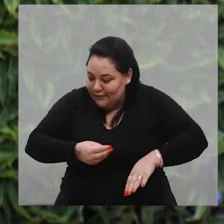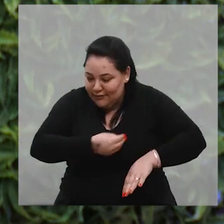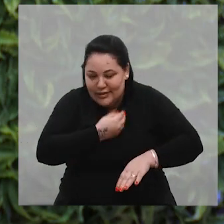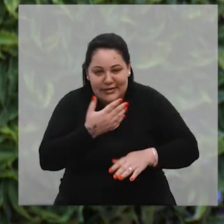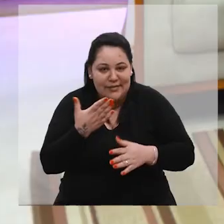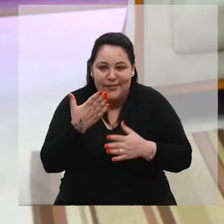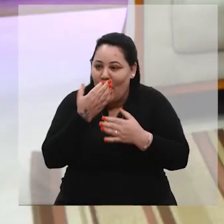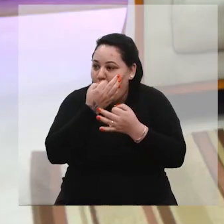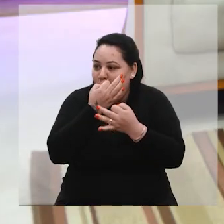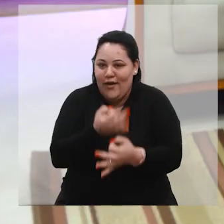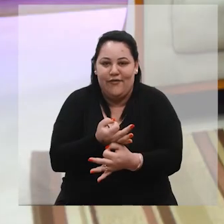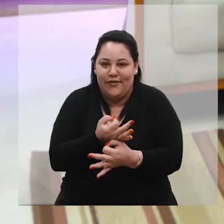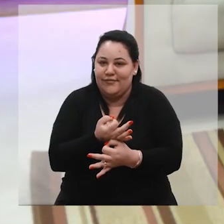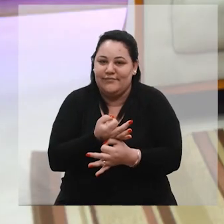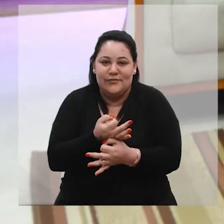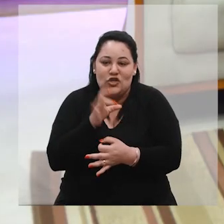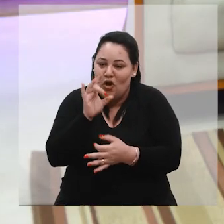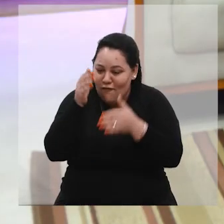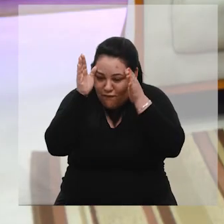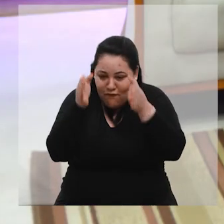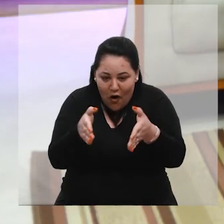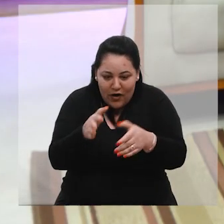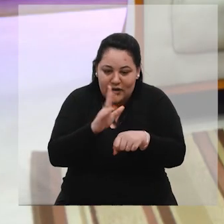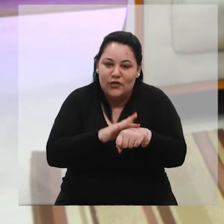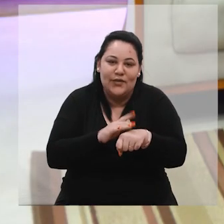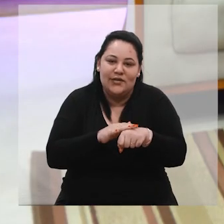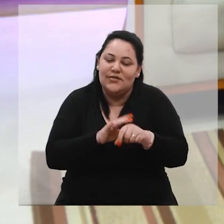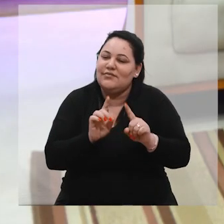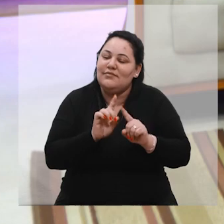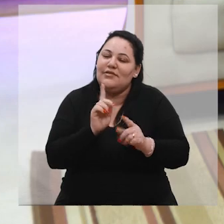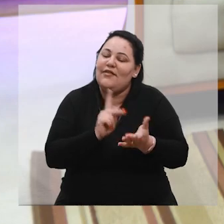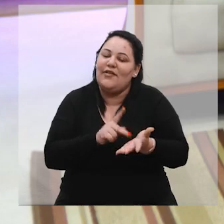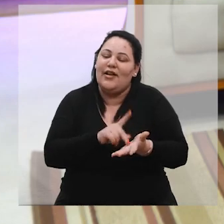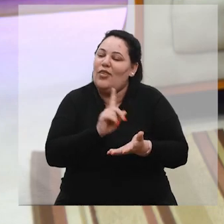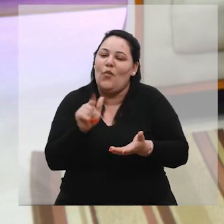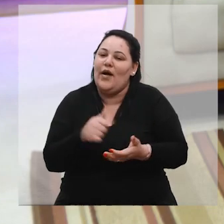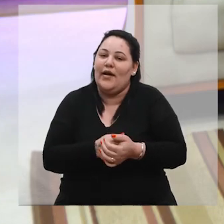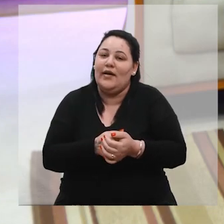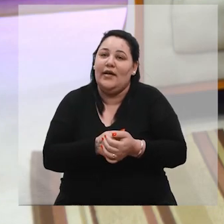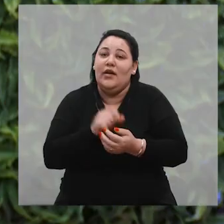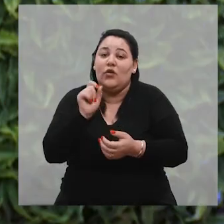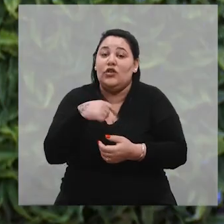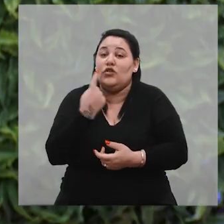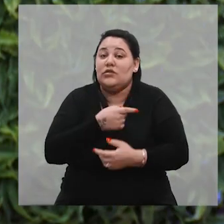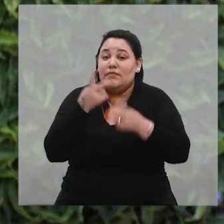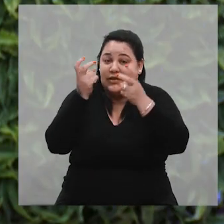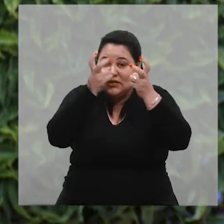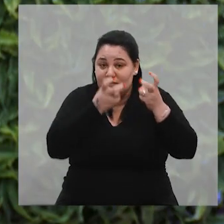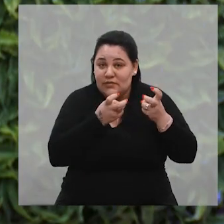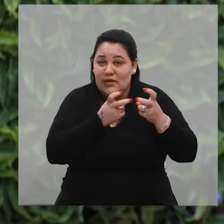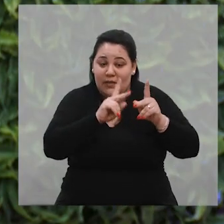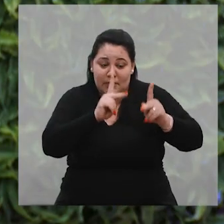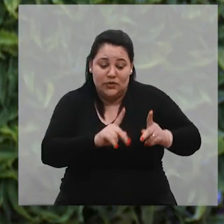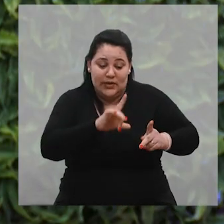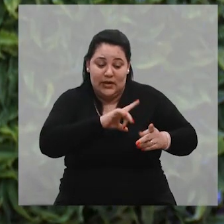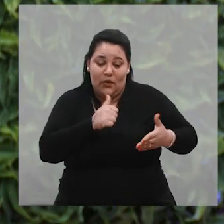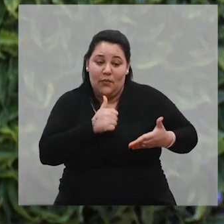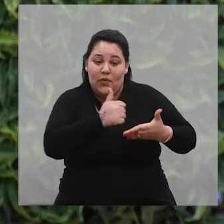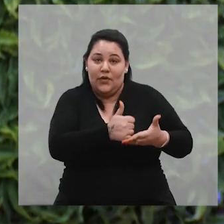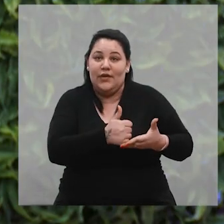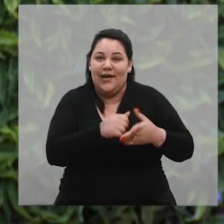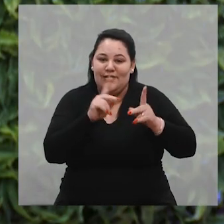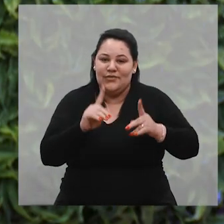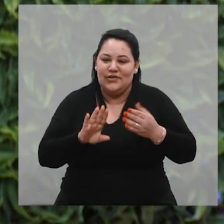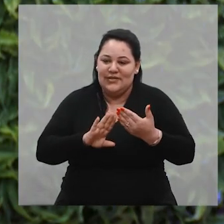como se ele fosse só a doença, né? Isso. Não tem mais nada na vida, e segue a vida, né? E por vezes, o que a gente percebe, assim, nos relatos? Ao invés de ele ter o apoio,